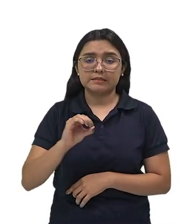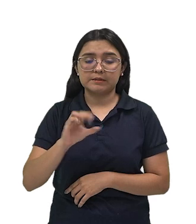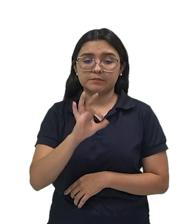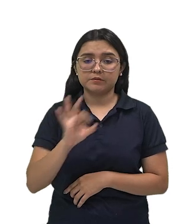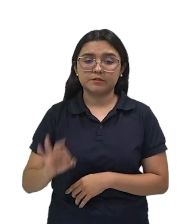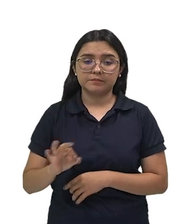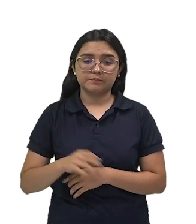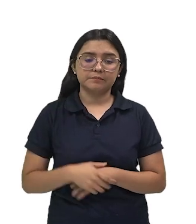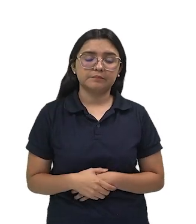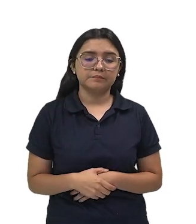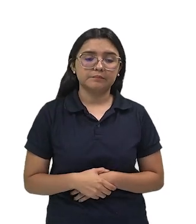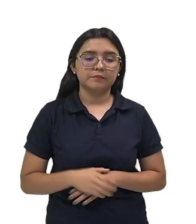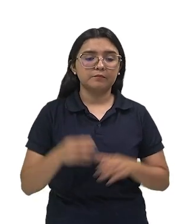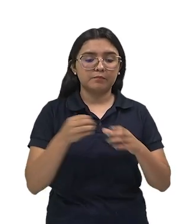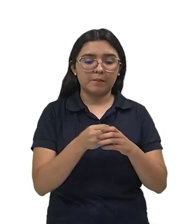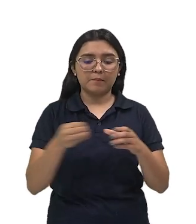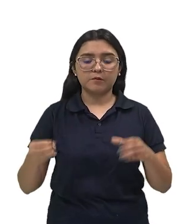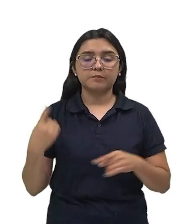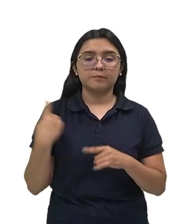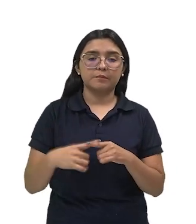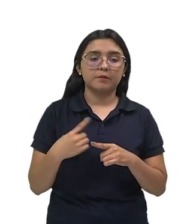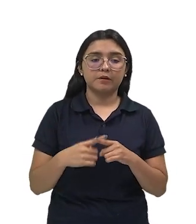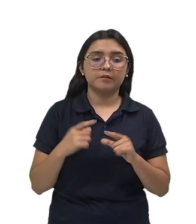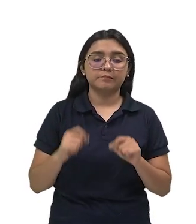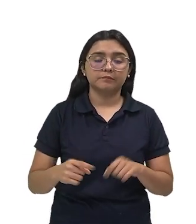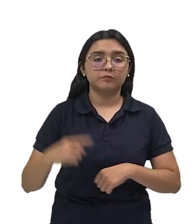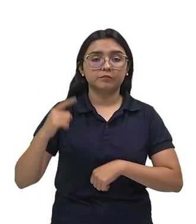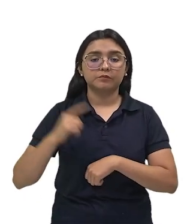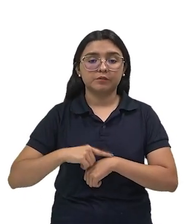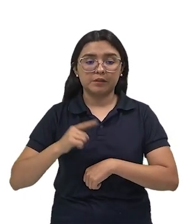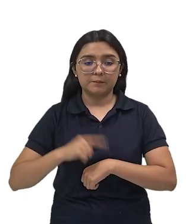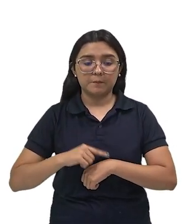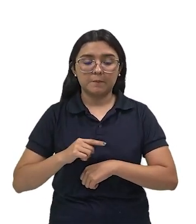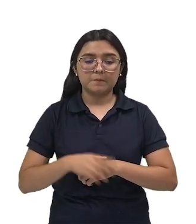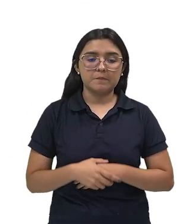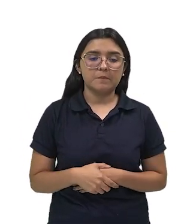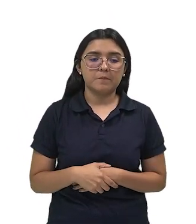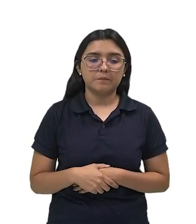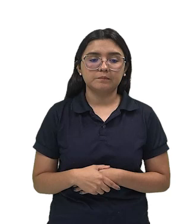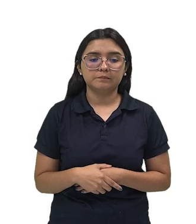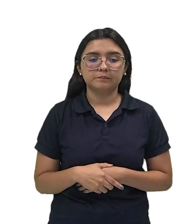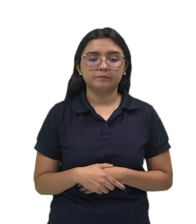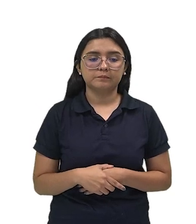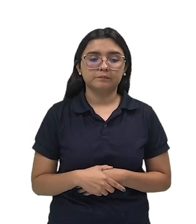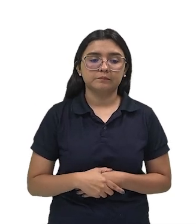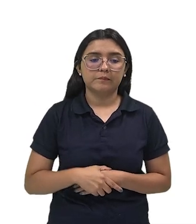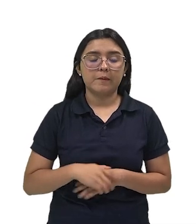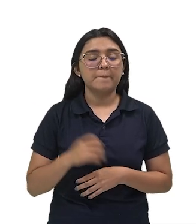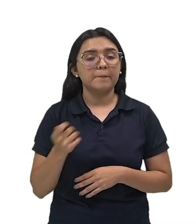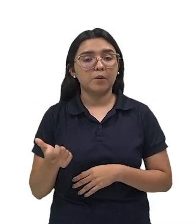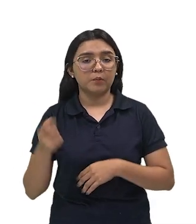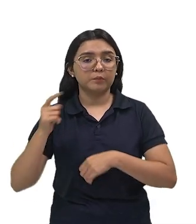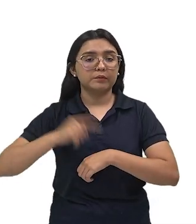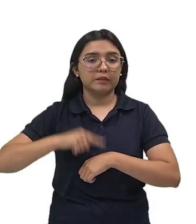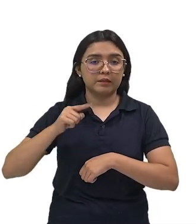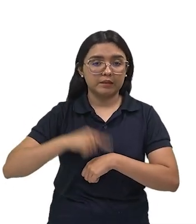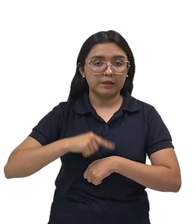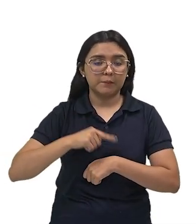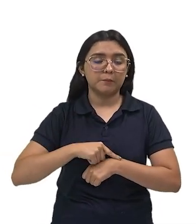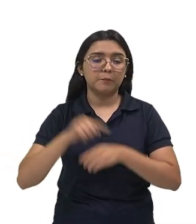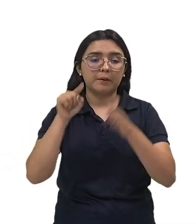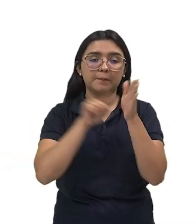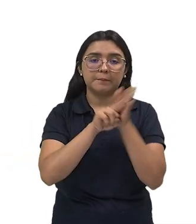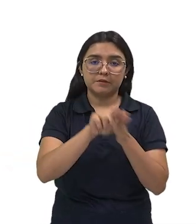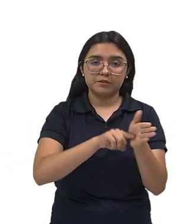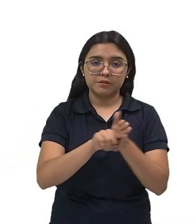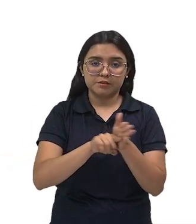com o quê? Com uma amostra. Por quê? Porque o tempo que eu tenho, ele é curto para fazer essa